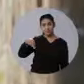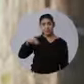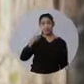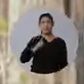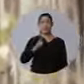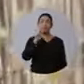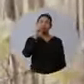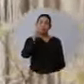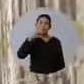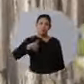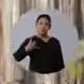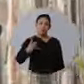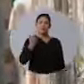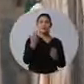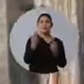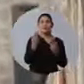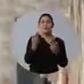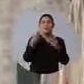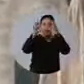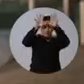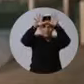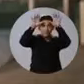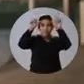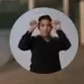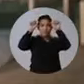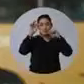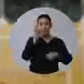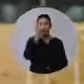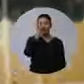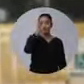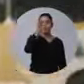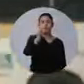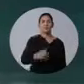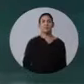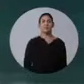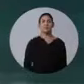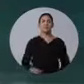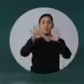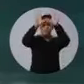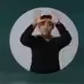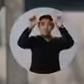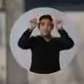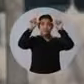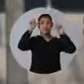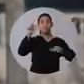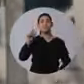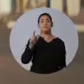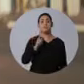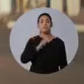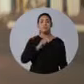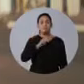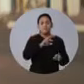frente. O Acre tem Gladsons, tem Joões, tem Marias, tem Franciscos, tem